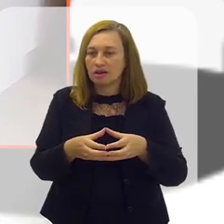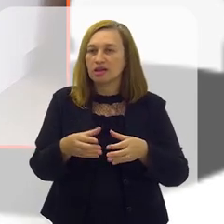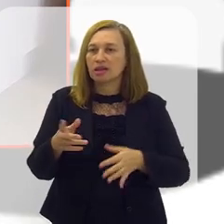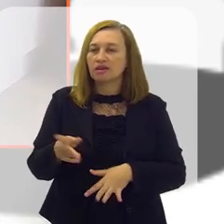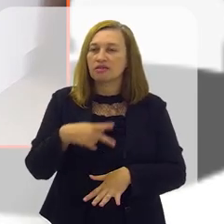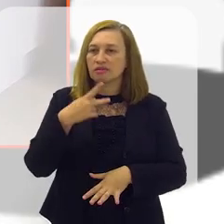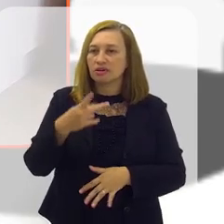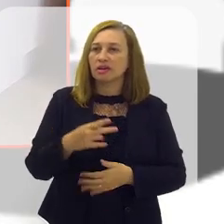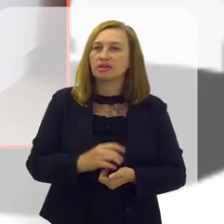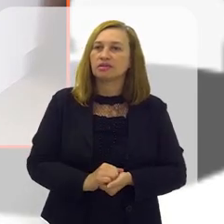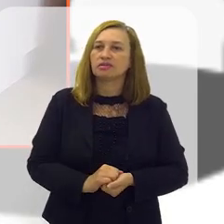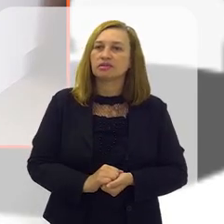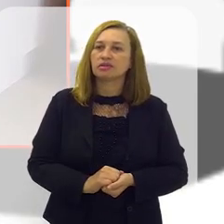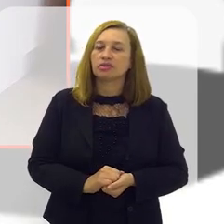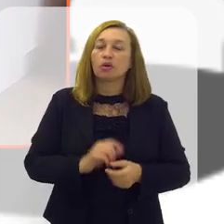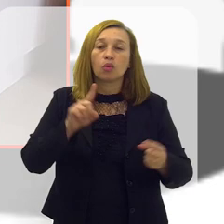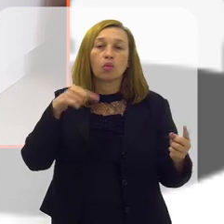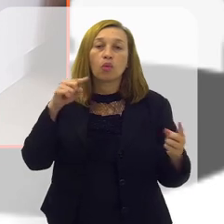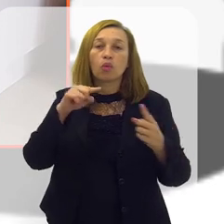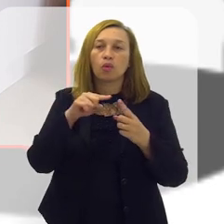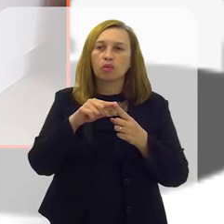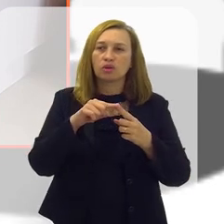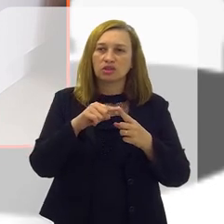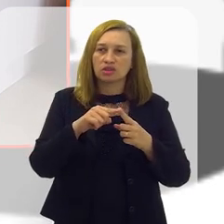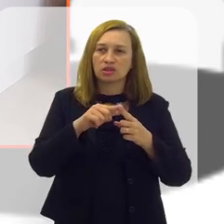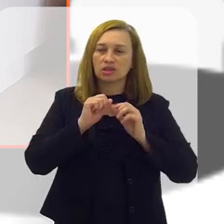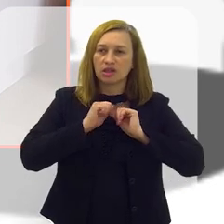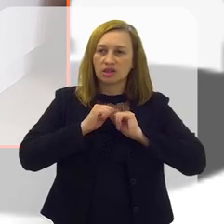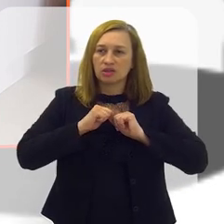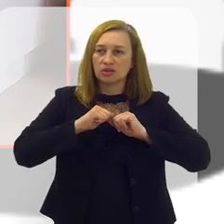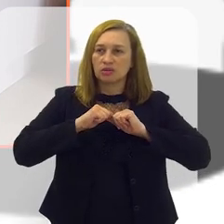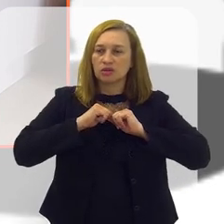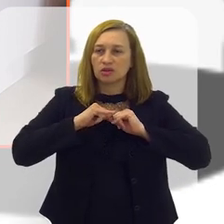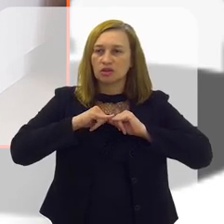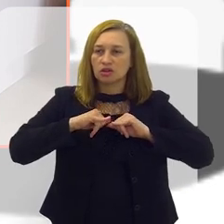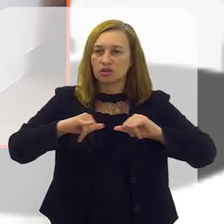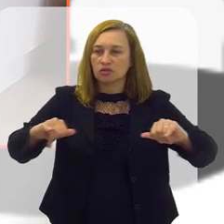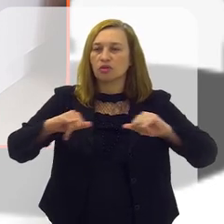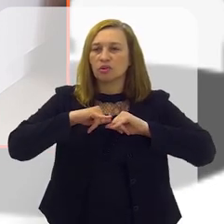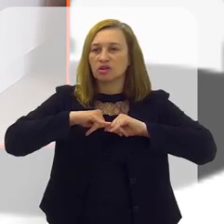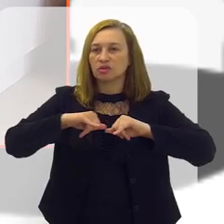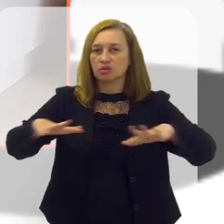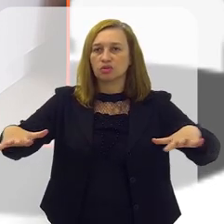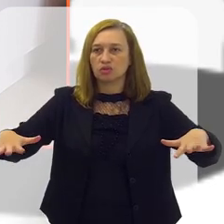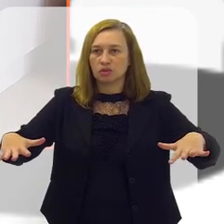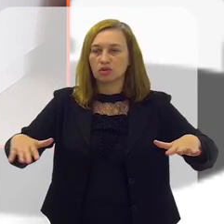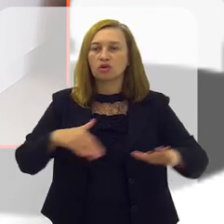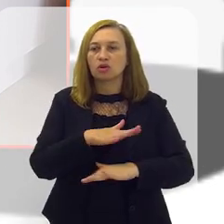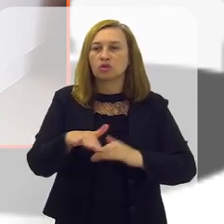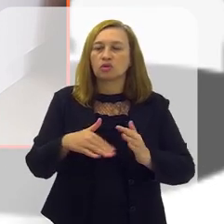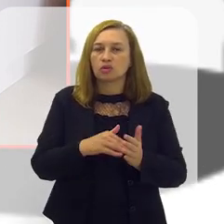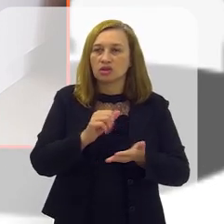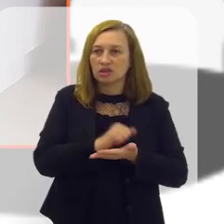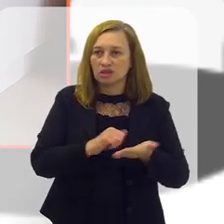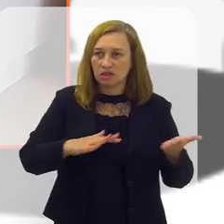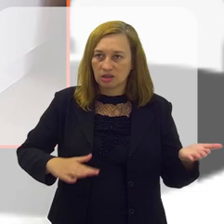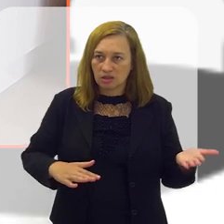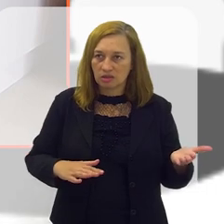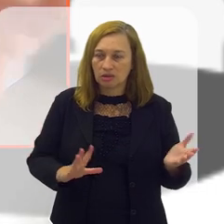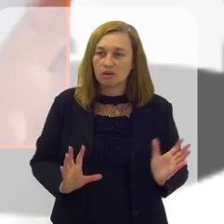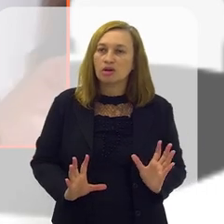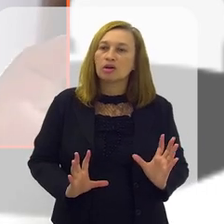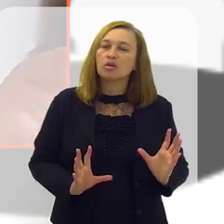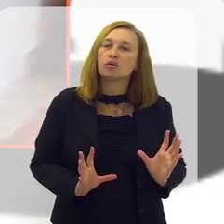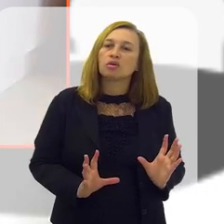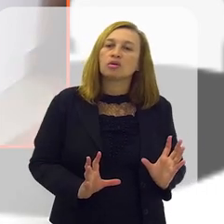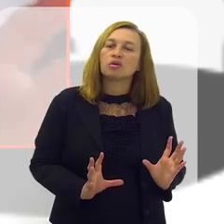e ele nos diz que o objetivo é transmitir em todas as nossas atividades para os